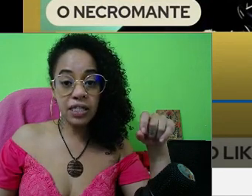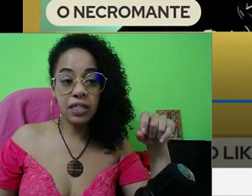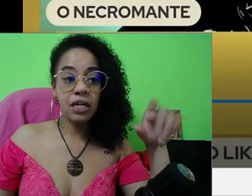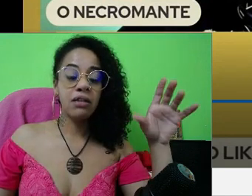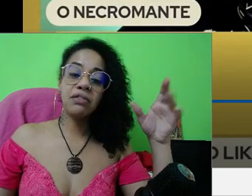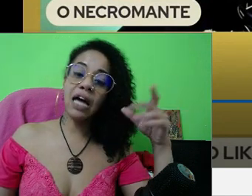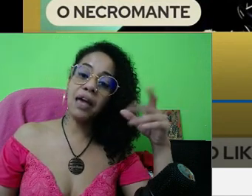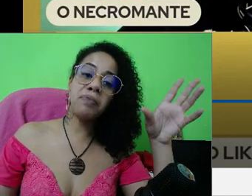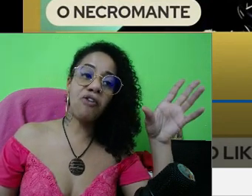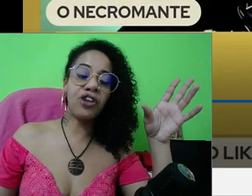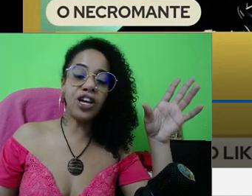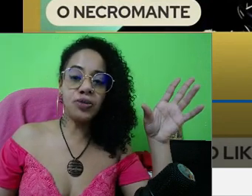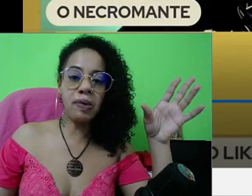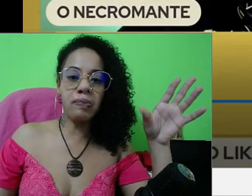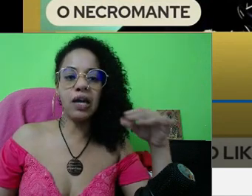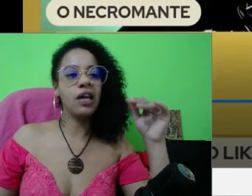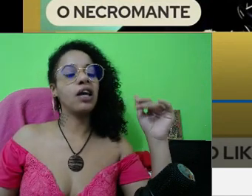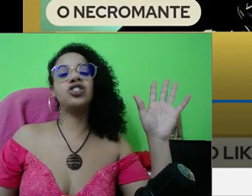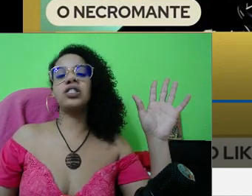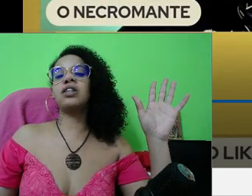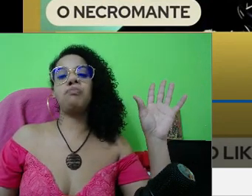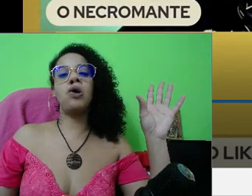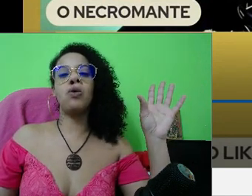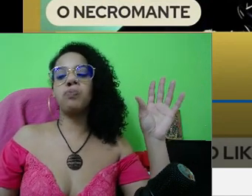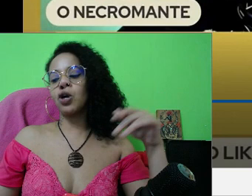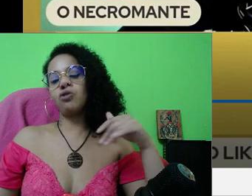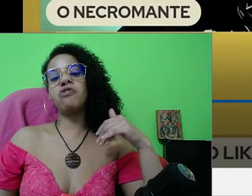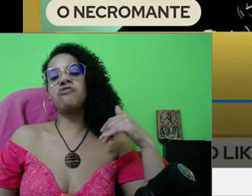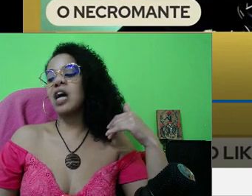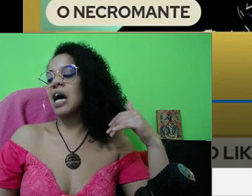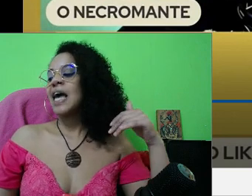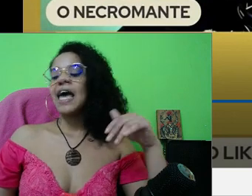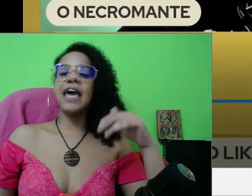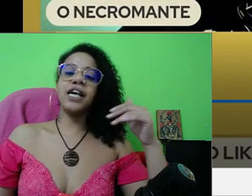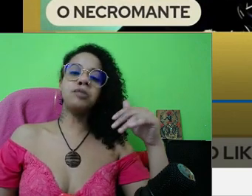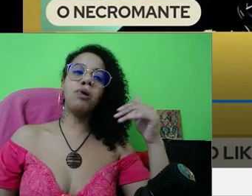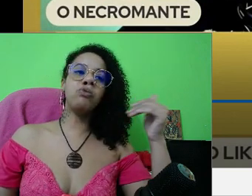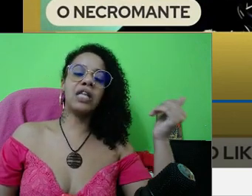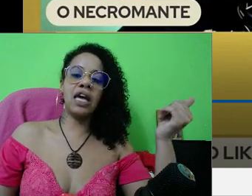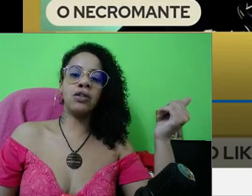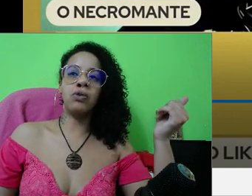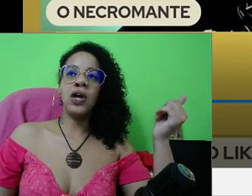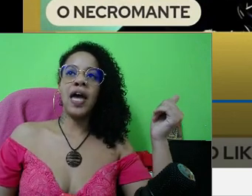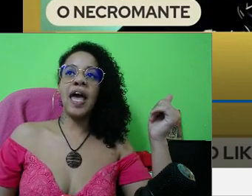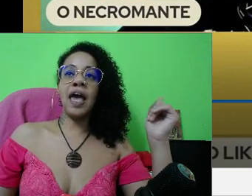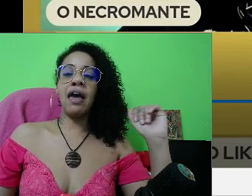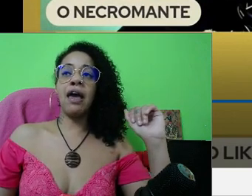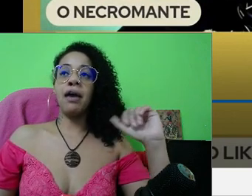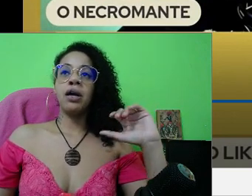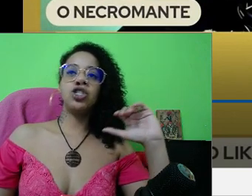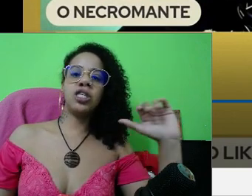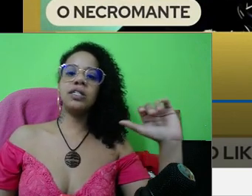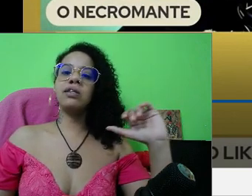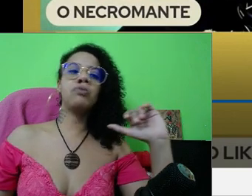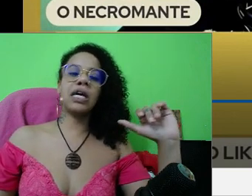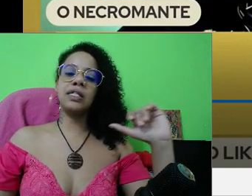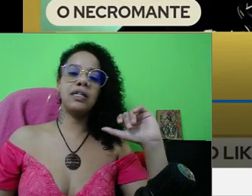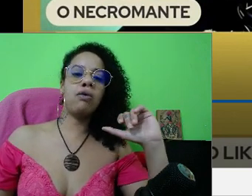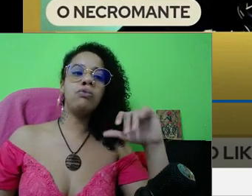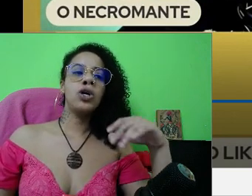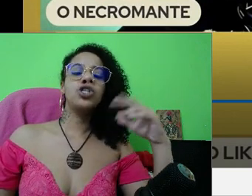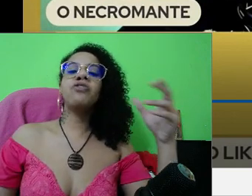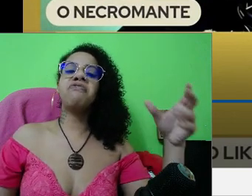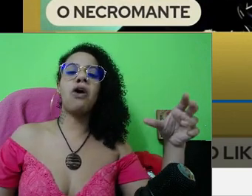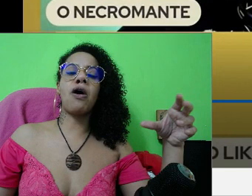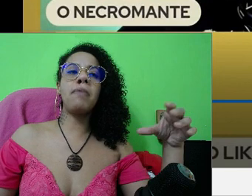depois daí para frente o bebê de escambou porque eu não vou ficar respondendo é de